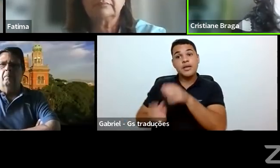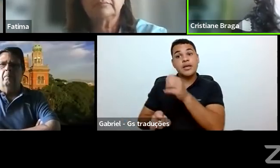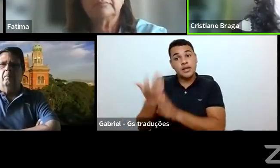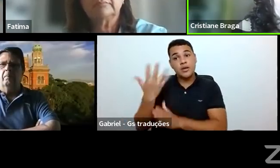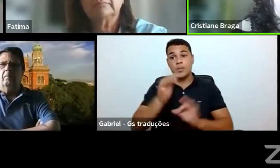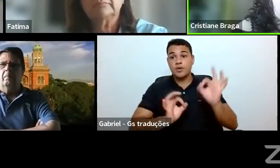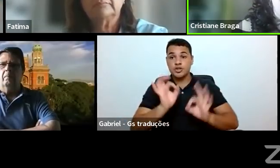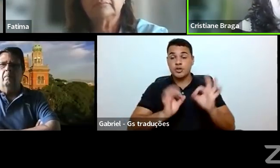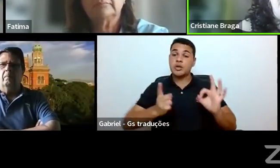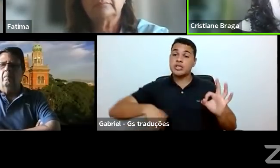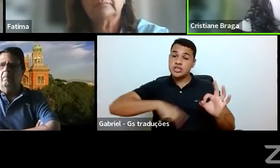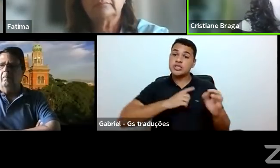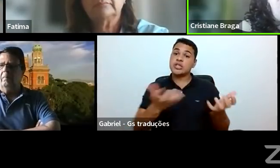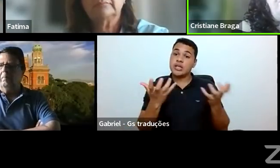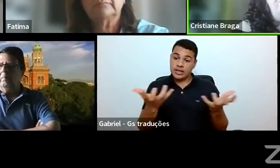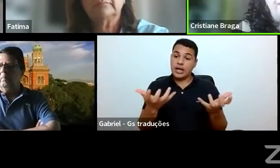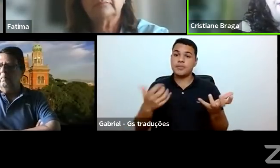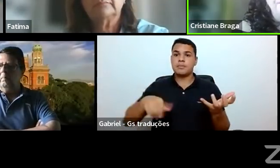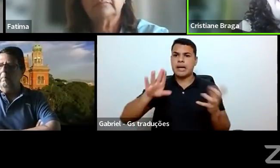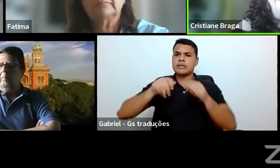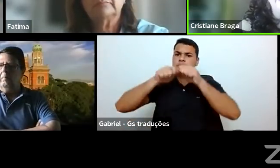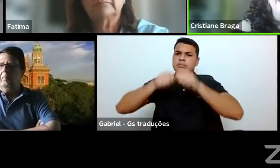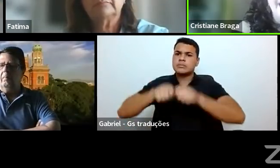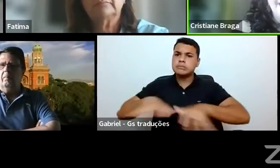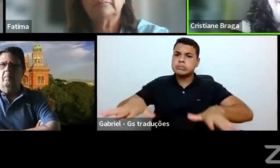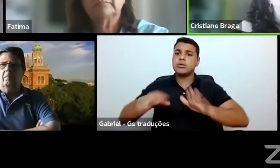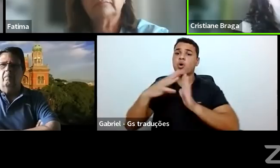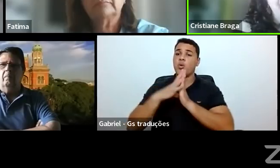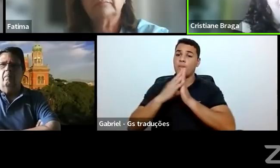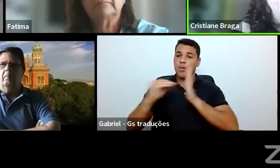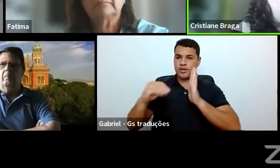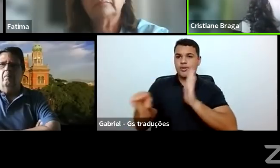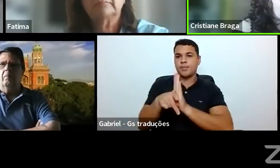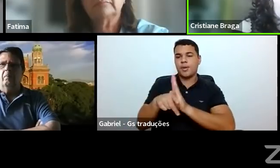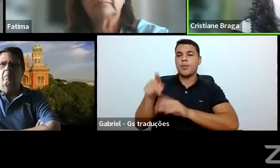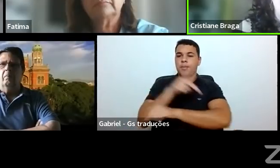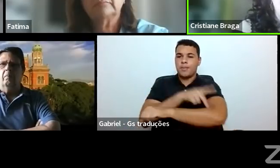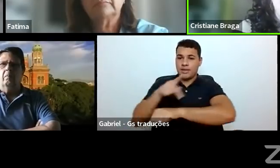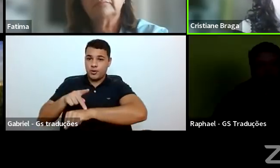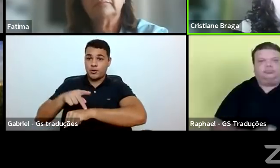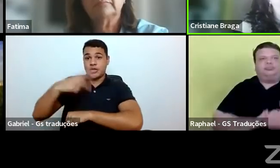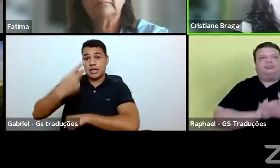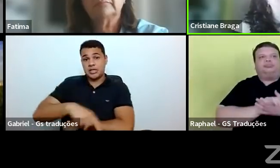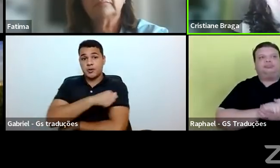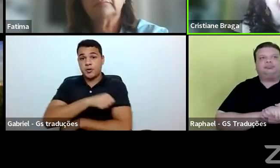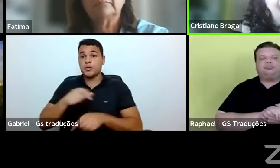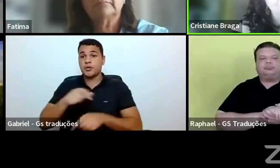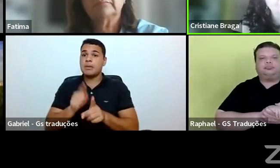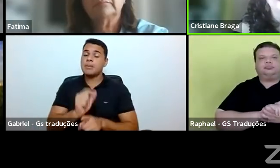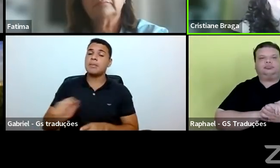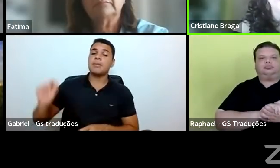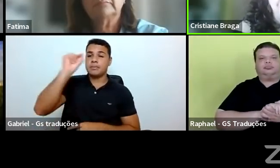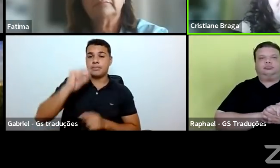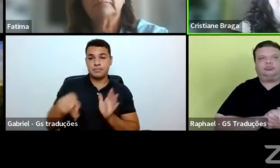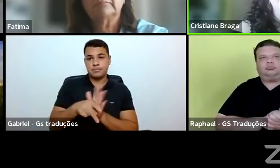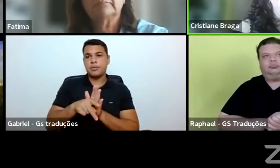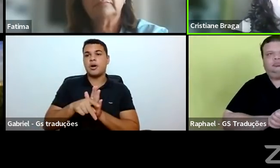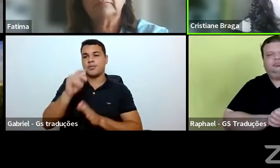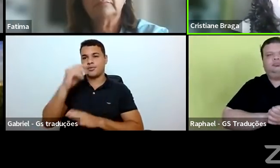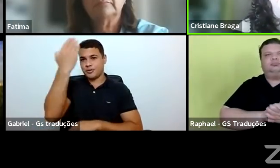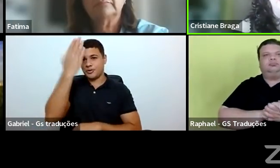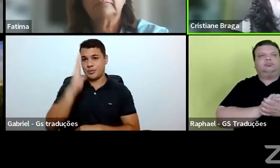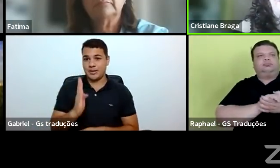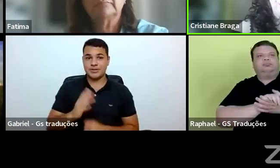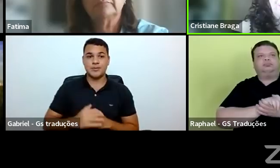expandir o modelo pedagógico do PROVOC em cada estado onde se instala uma unidade técnica, científica